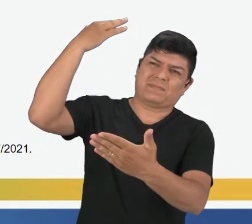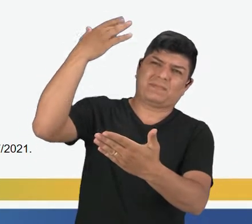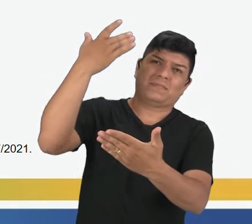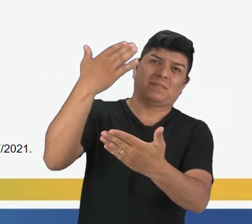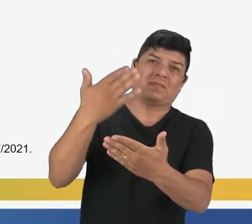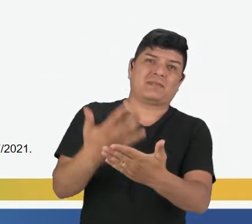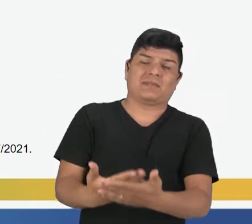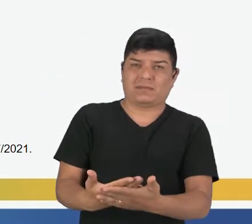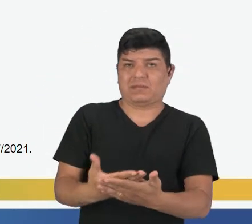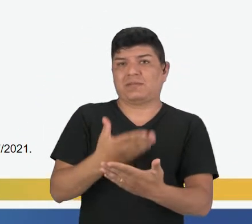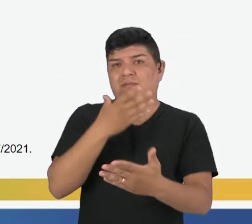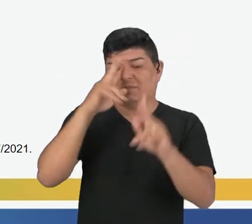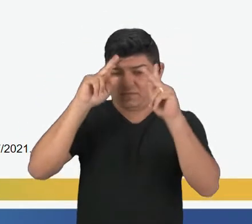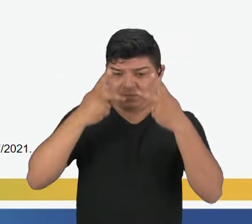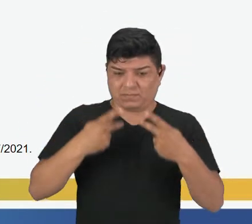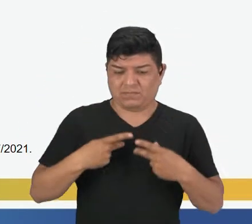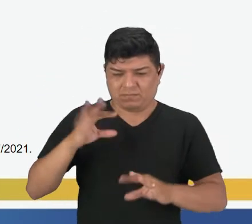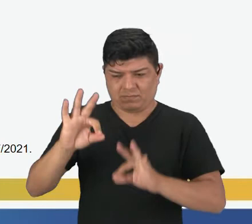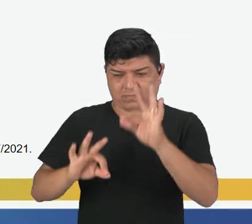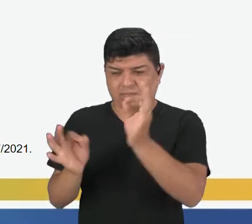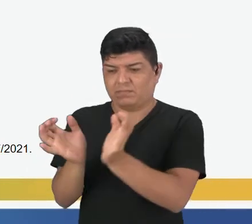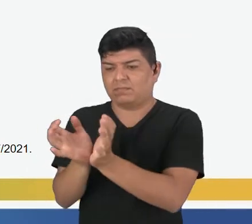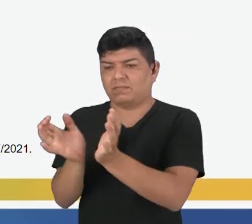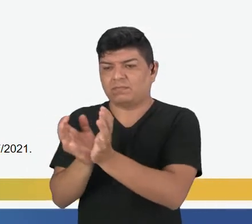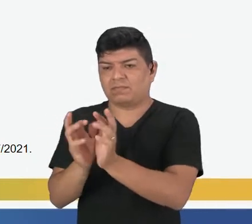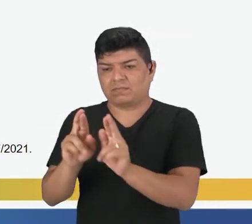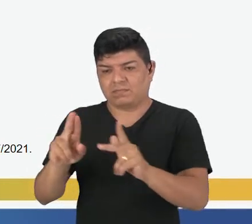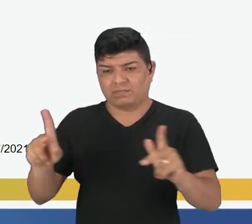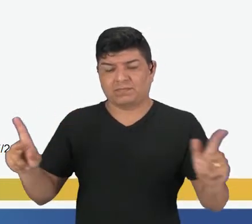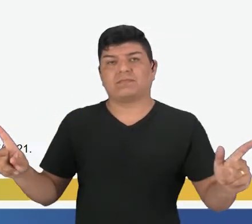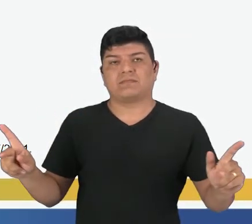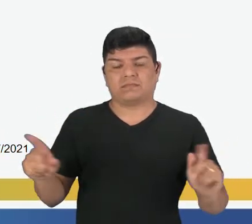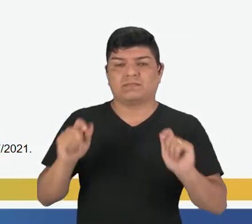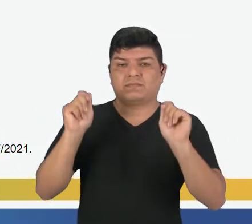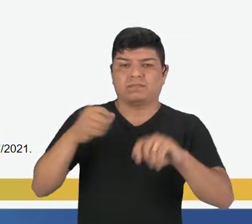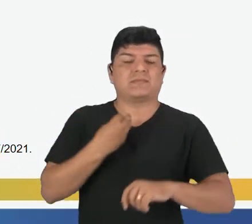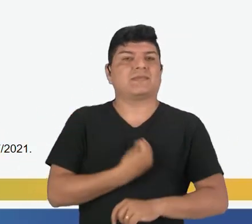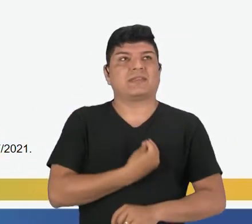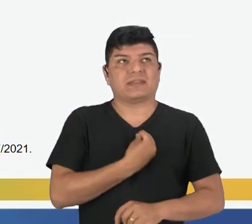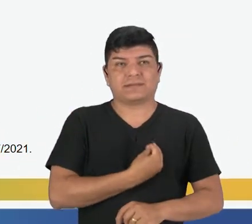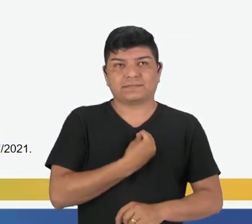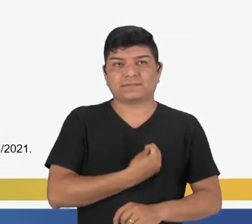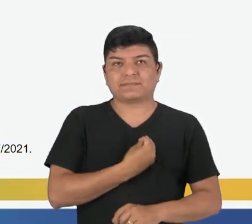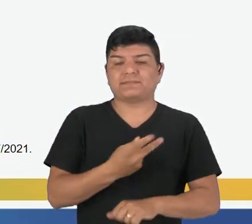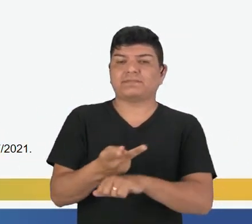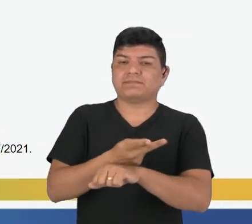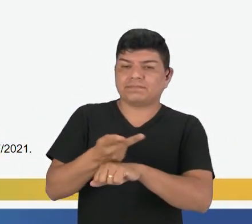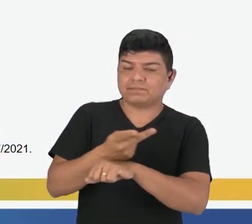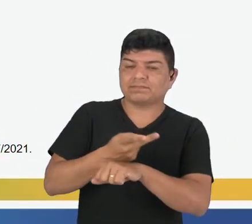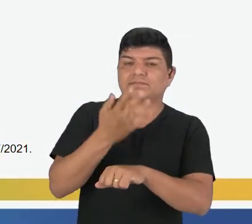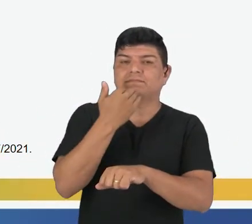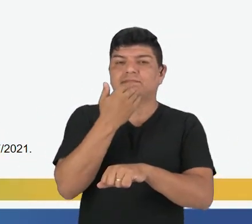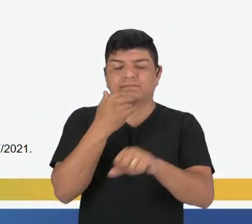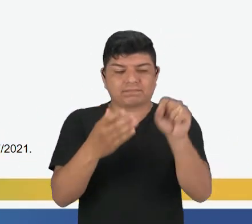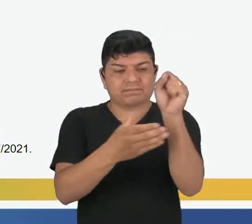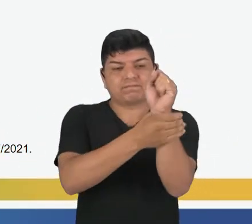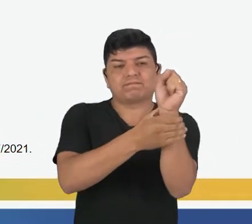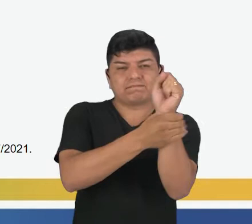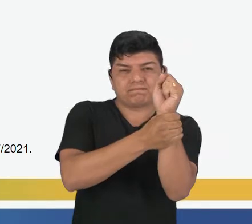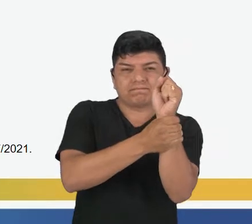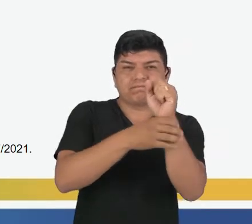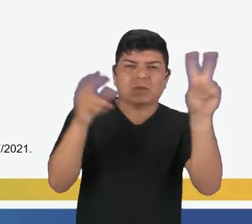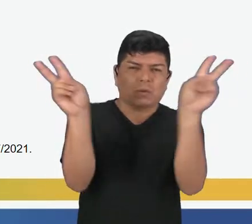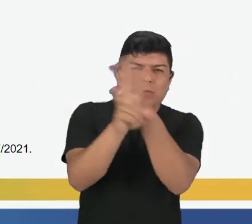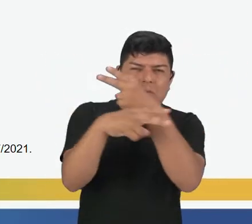o ser humano foi se organizando em grupos de diferentes maneiras para poder sobreviver, buscar alimento, proteger-se do